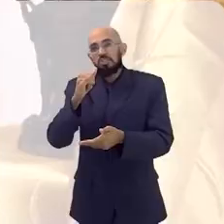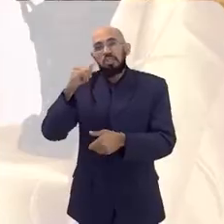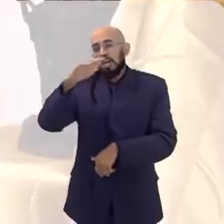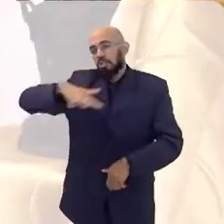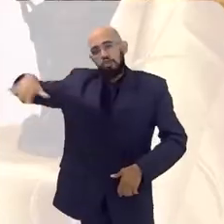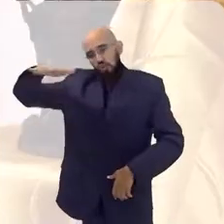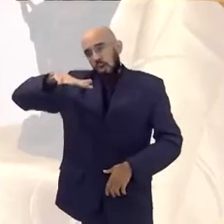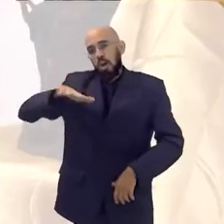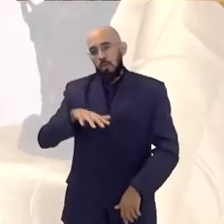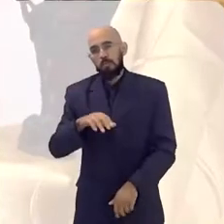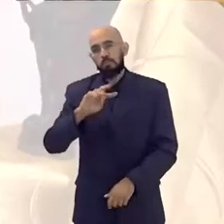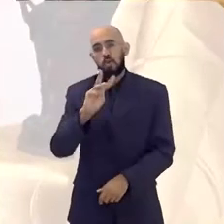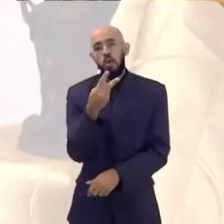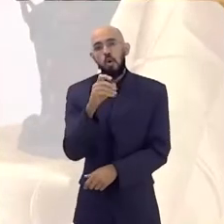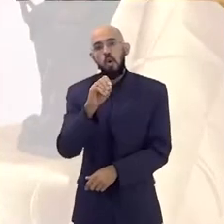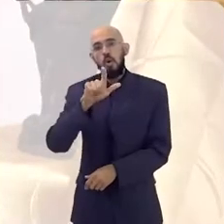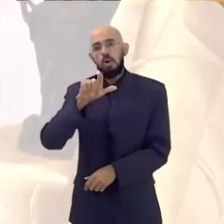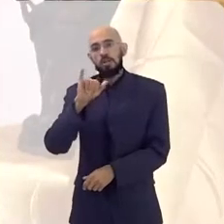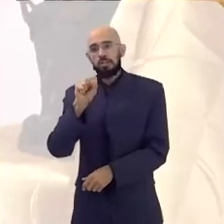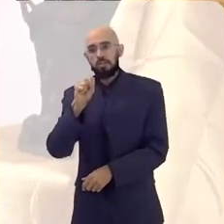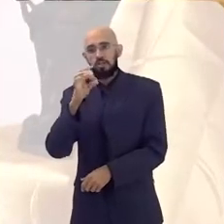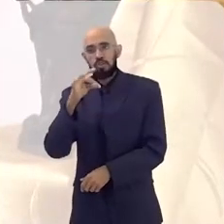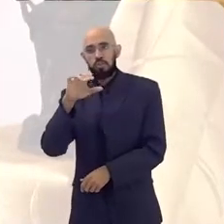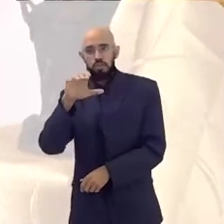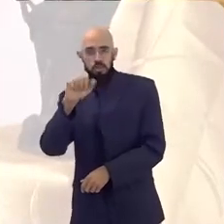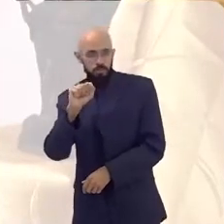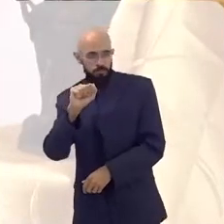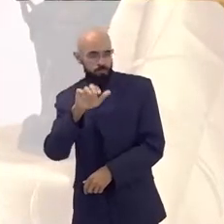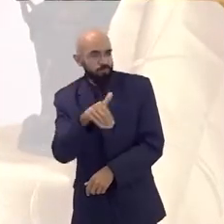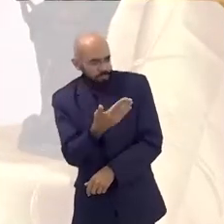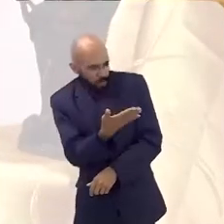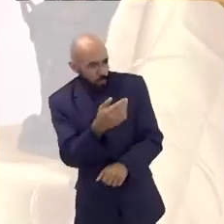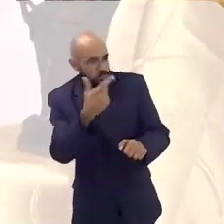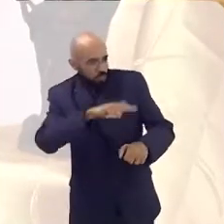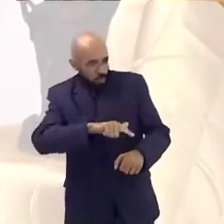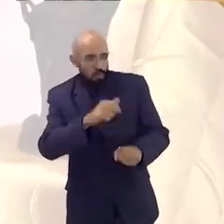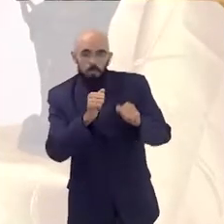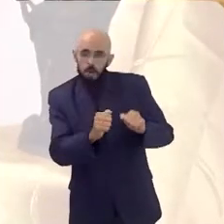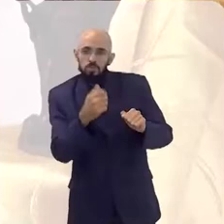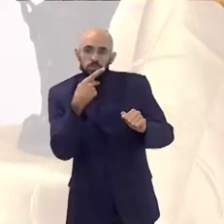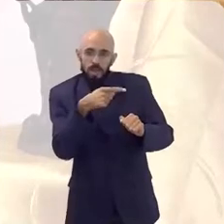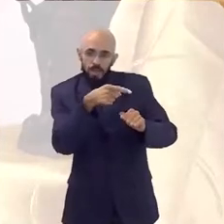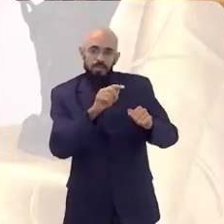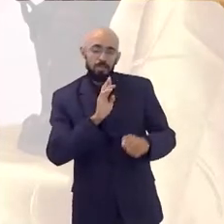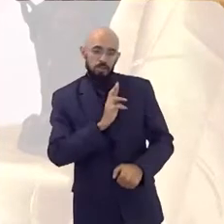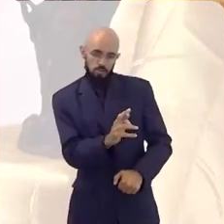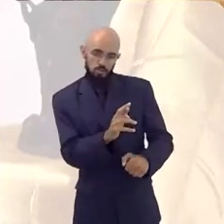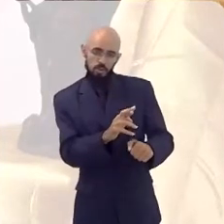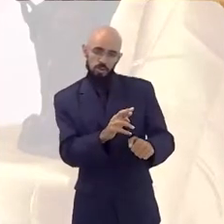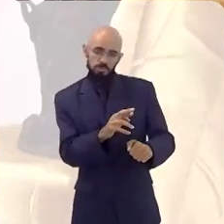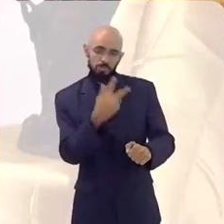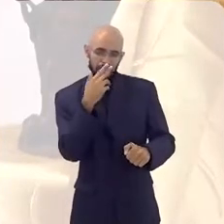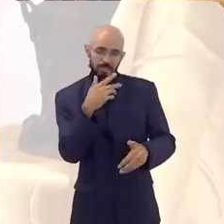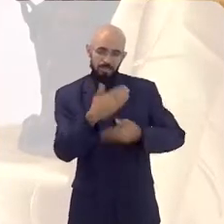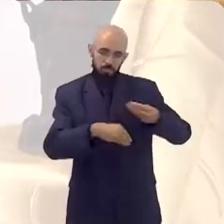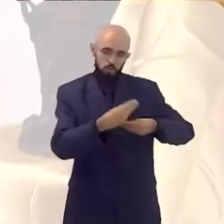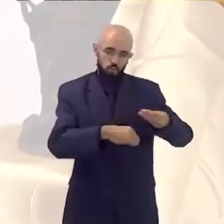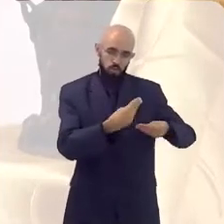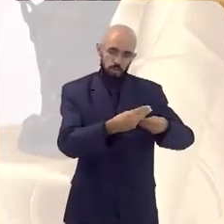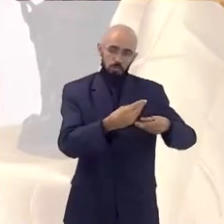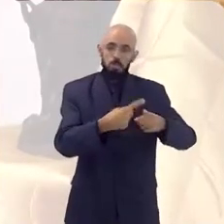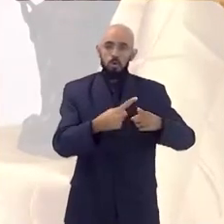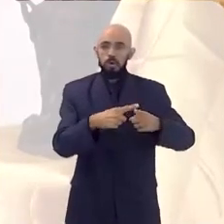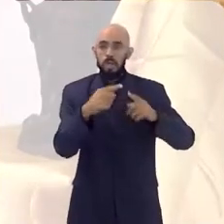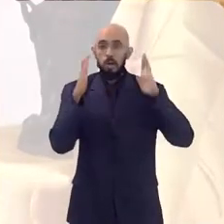né? Então, mais uma vez, eu posso dizer que as religiões passam uma pela outra. Porque, por exemplo, o